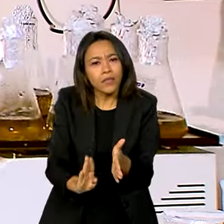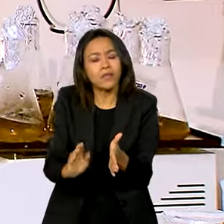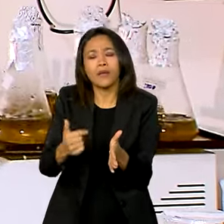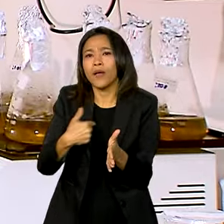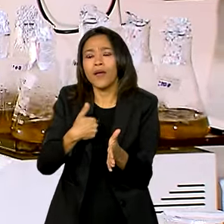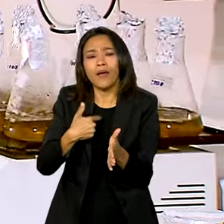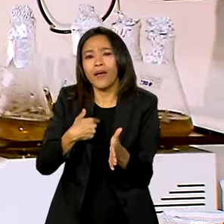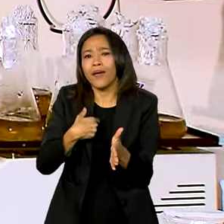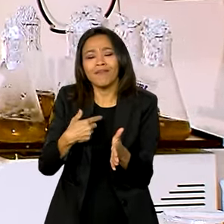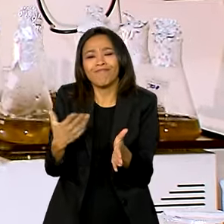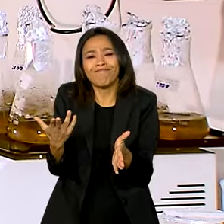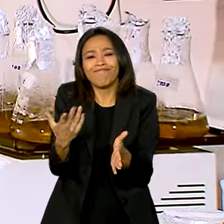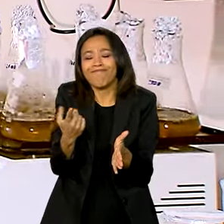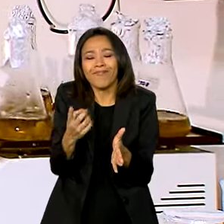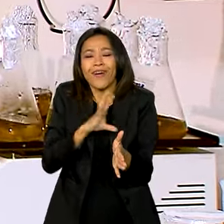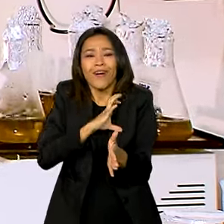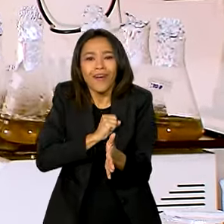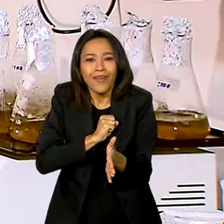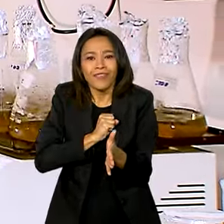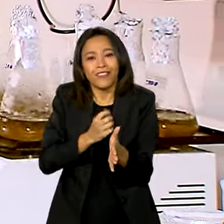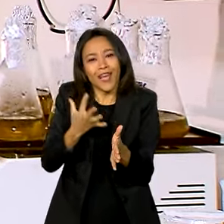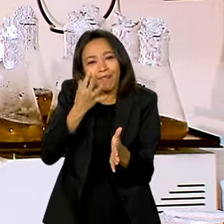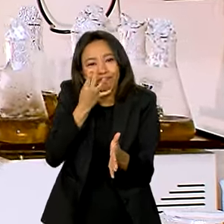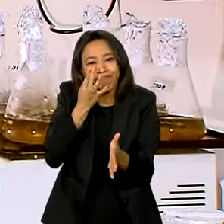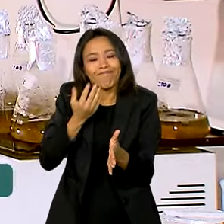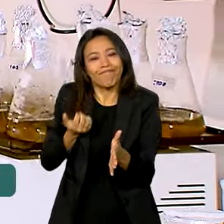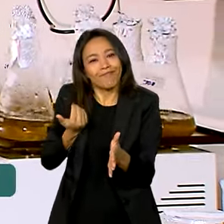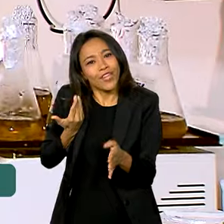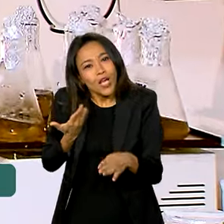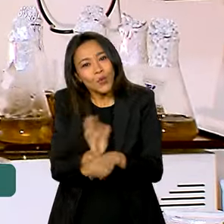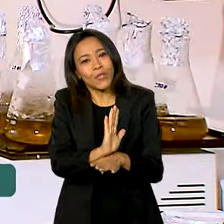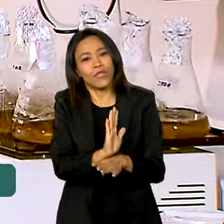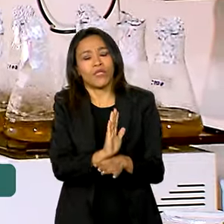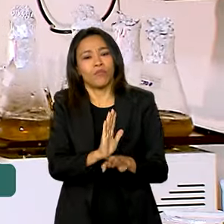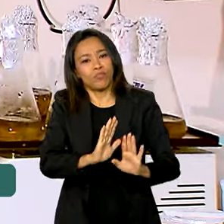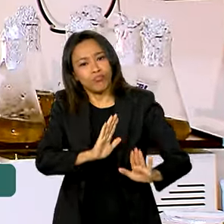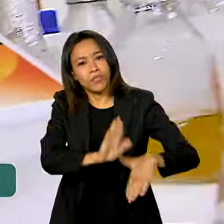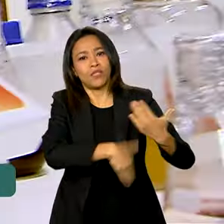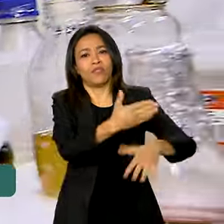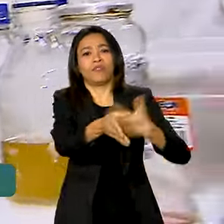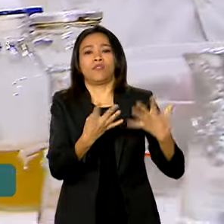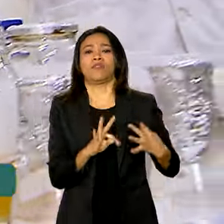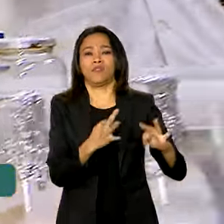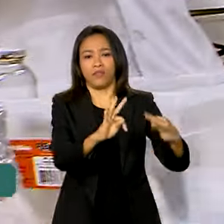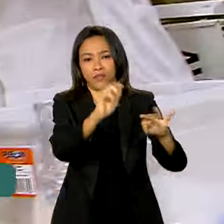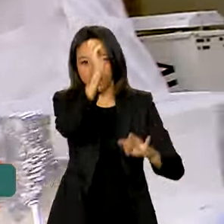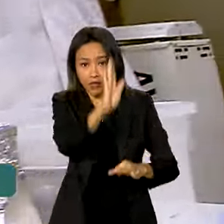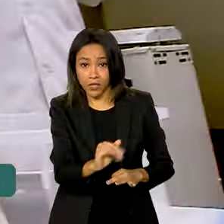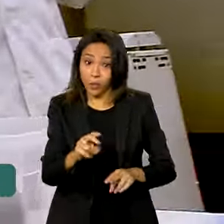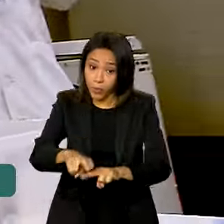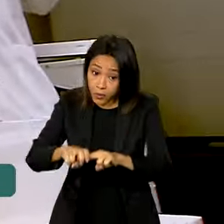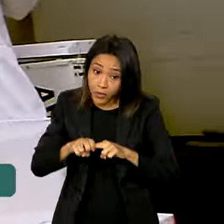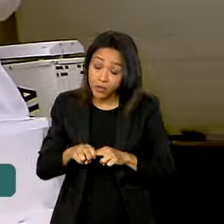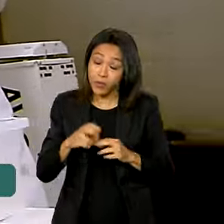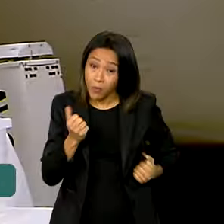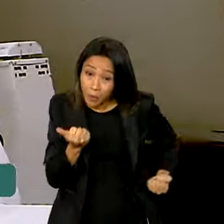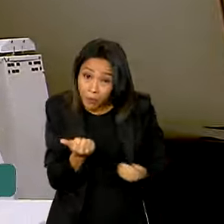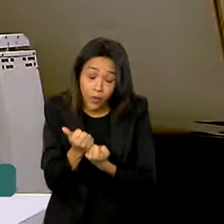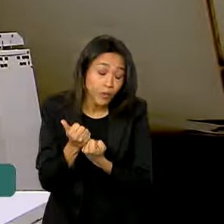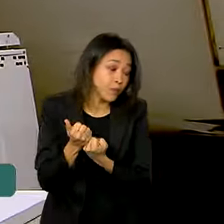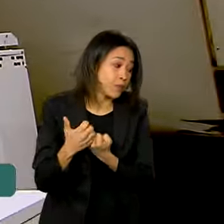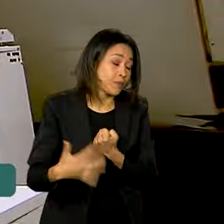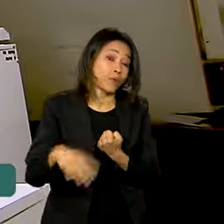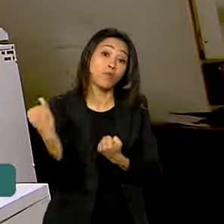tenho de fazer ciência, de estar aqui e de estar contribuindo com o avanço tecnológico também, né? Para isso, um apoio é